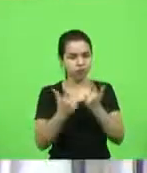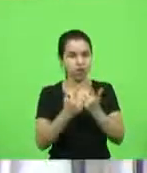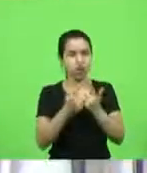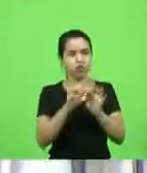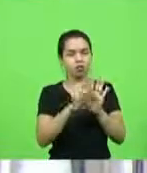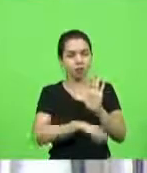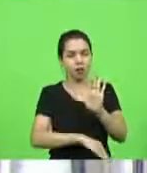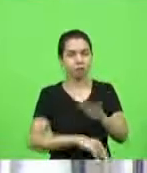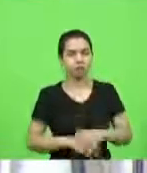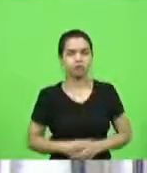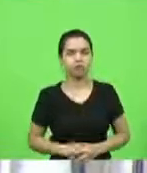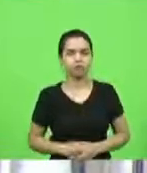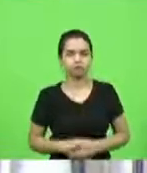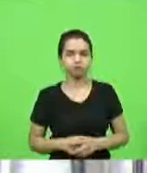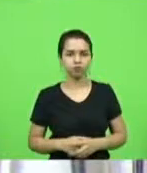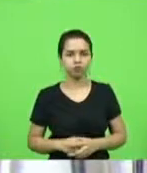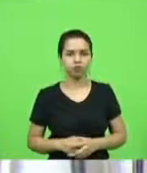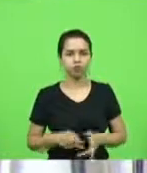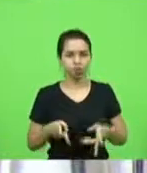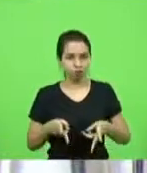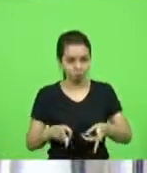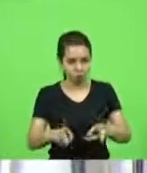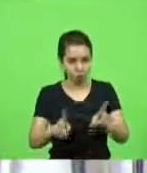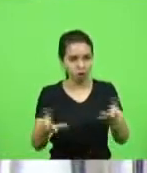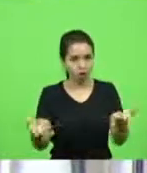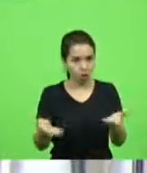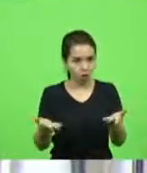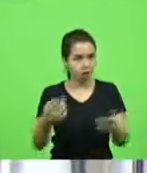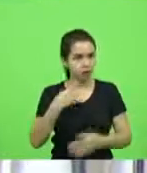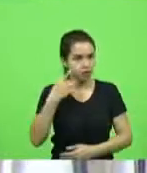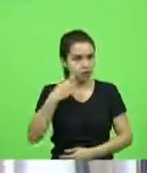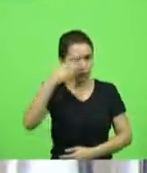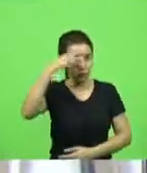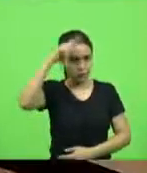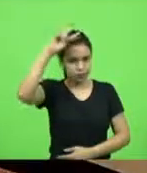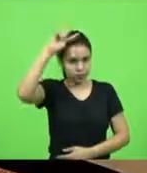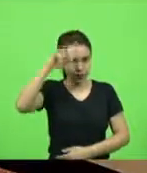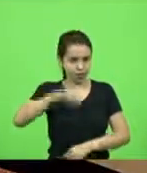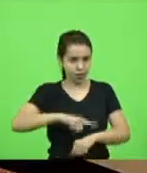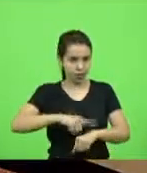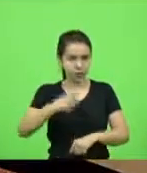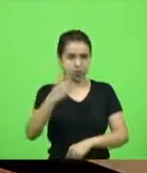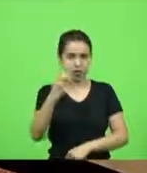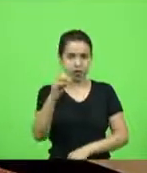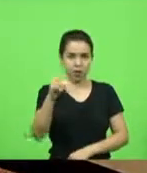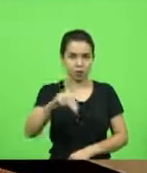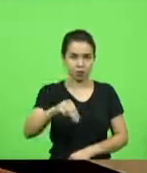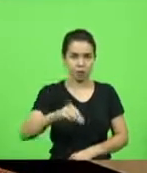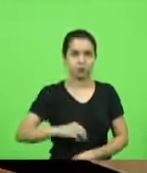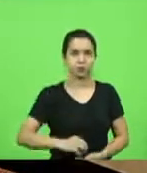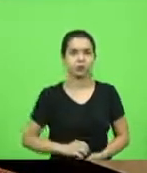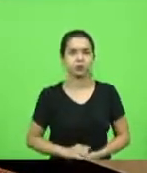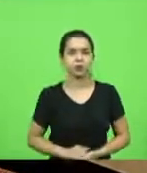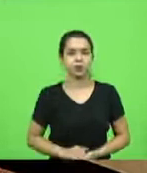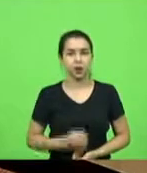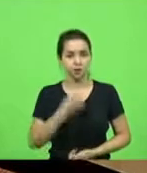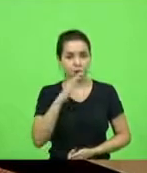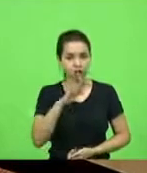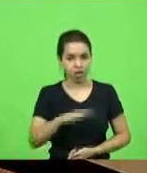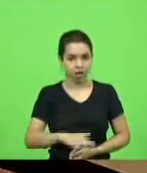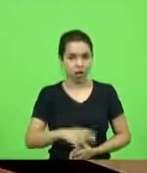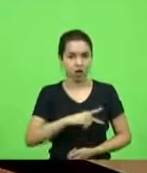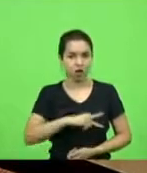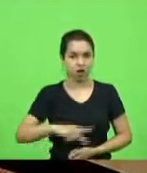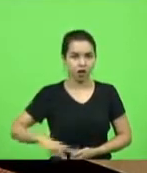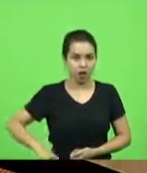dorme continuidade o nosso Deputado Doutor Vicente caropreso por 10 minutos é muito boa tarde senhor